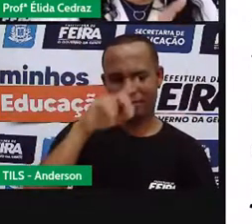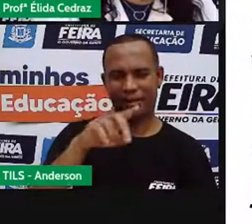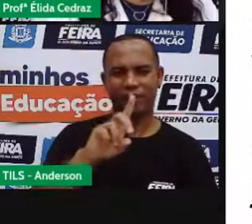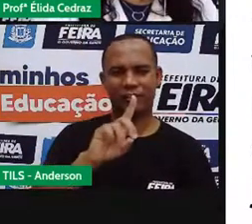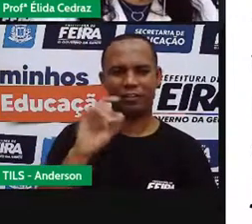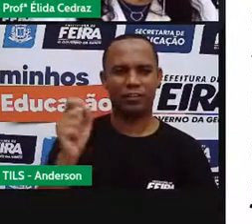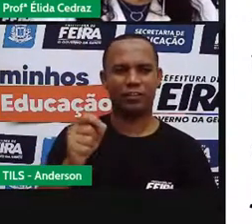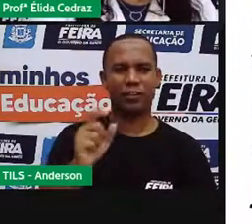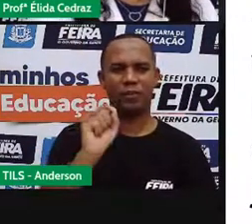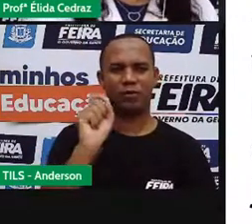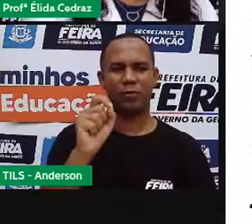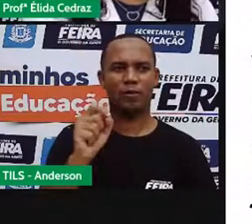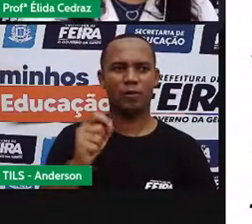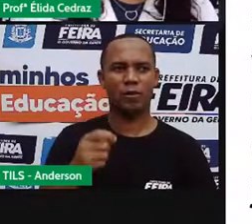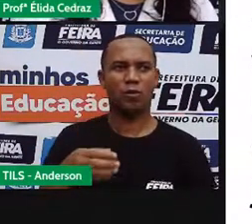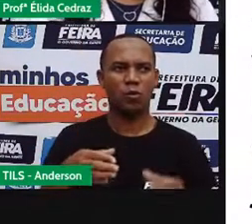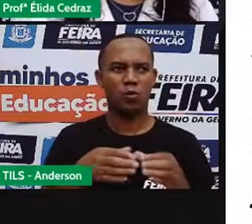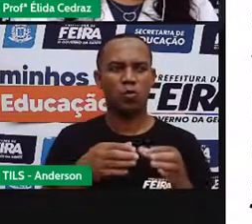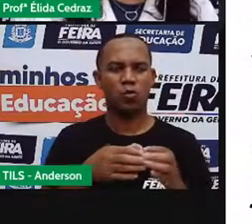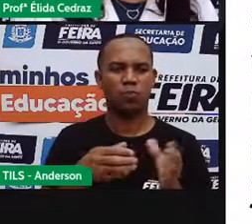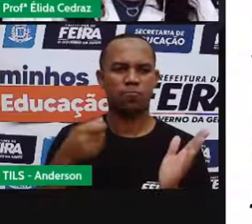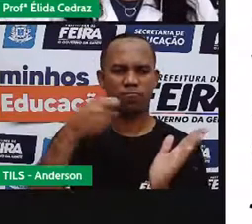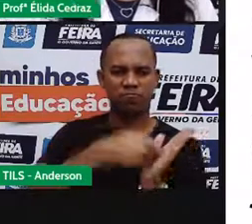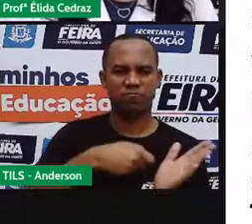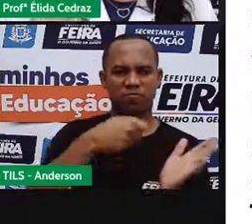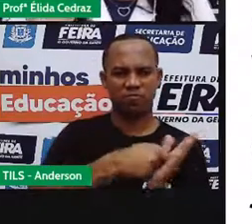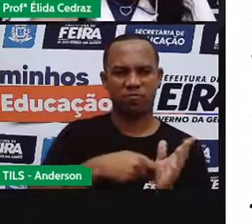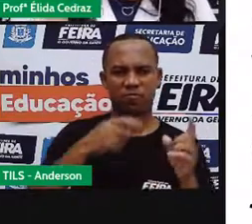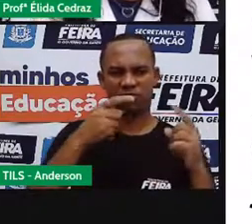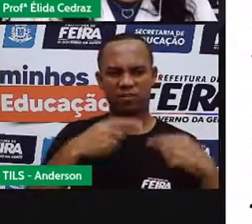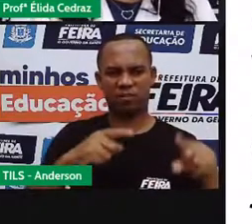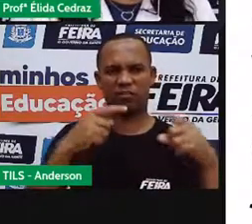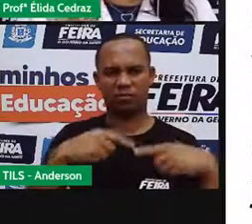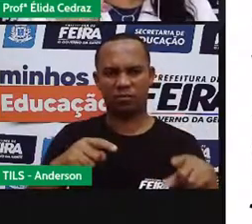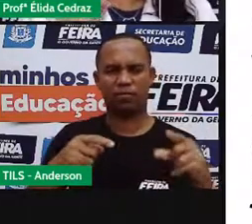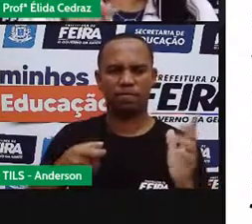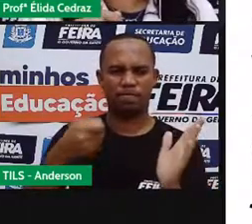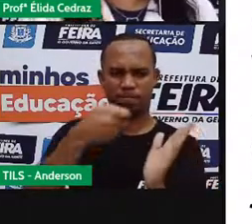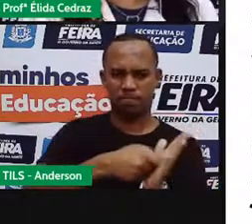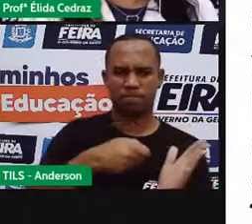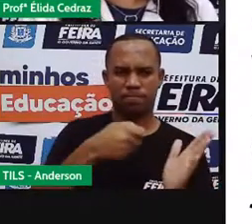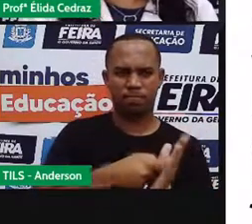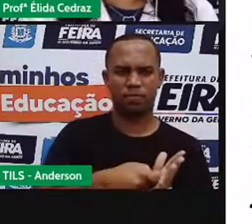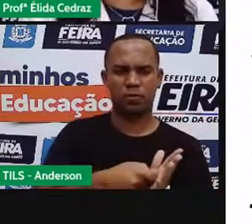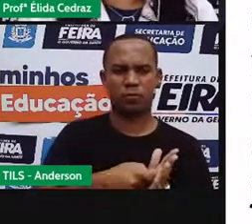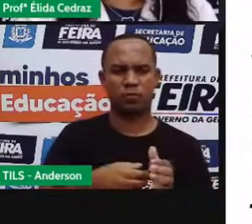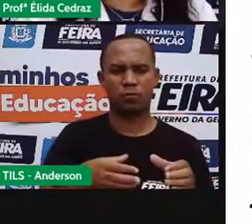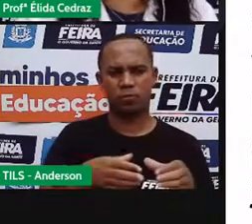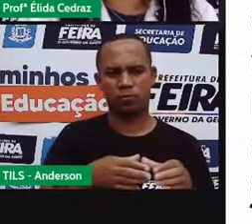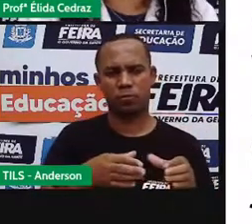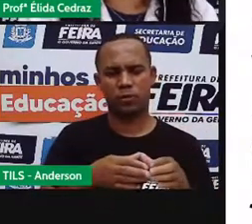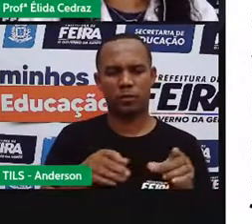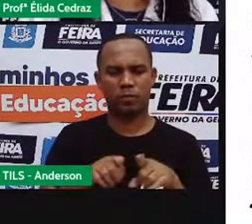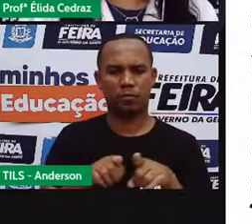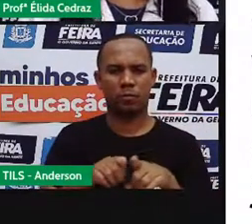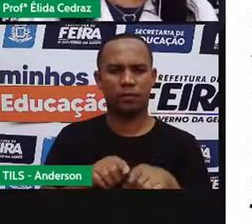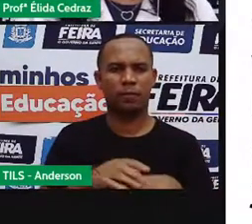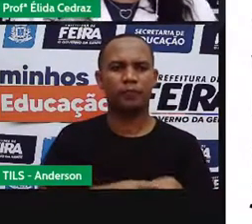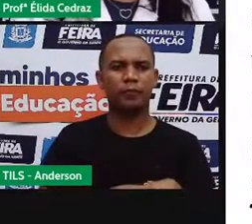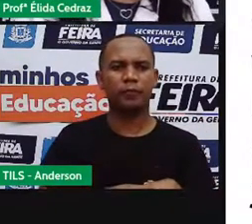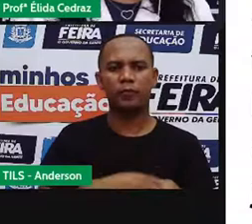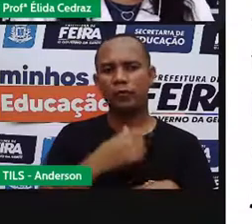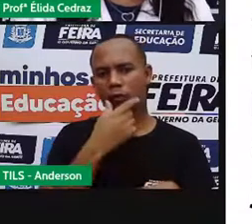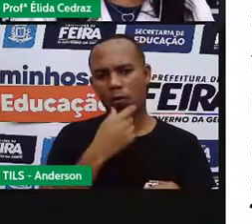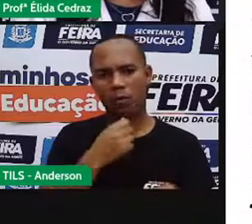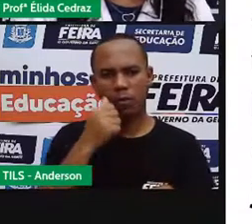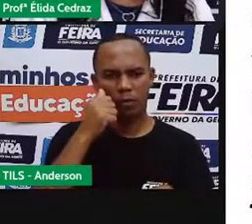porque o reforço militar contou com um reforço dos residentes, os moradores